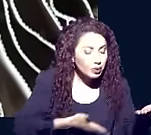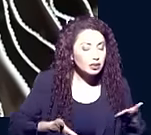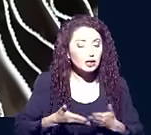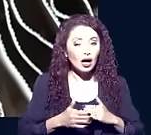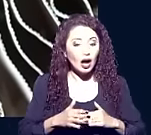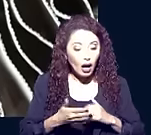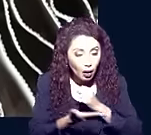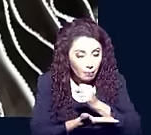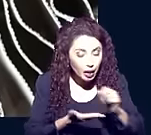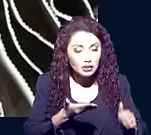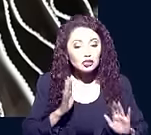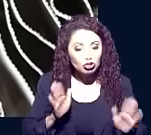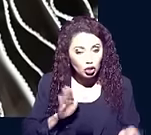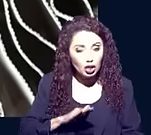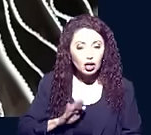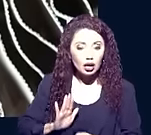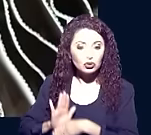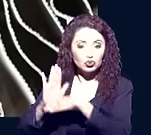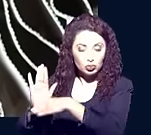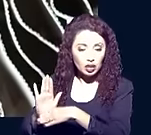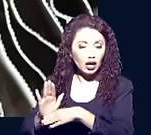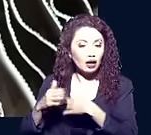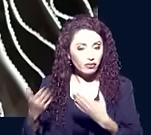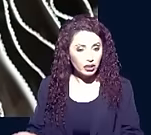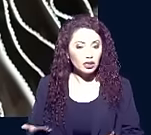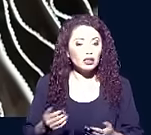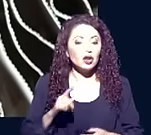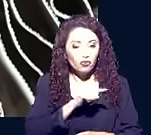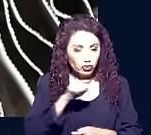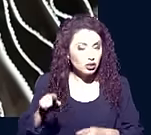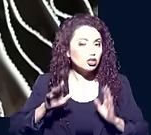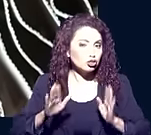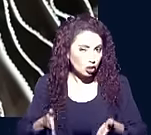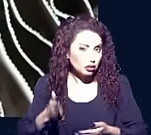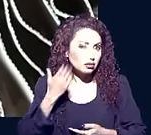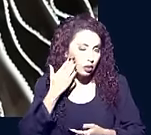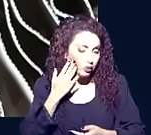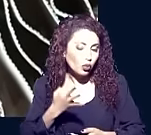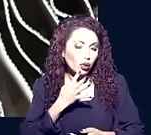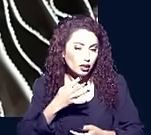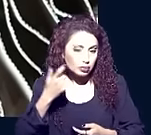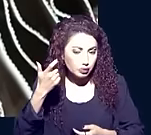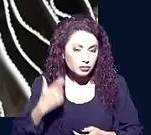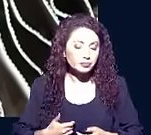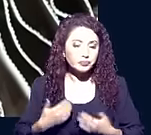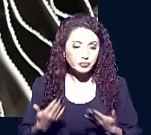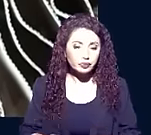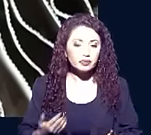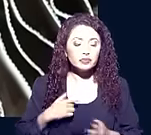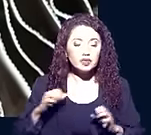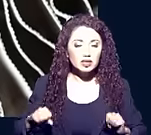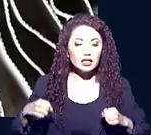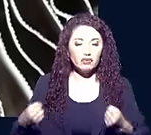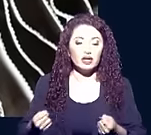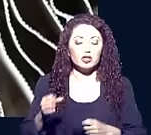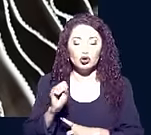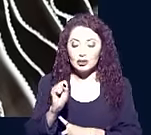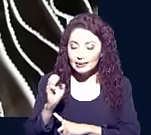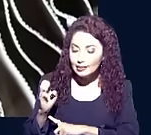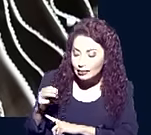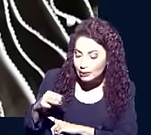presidencialismo de coalizão como o nosso e Todos sabem como eu penso eu defendo o semipresidencialismo para que o congresso também